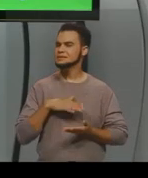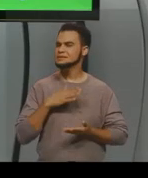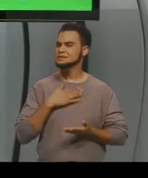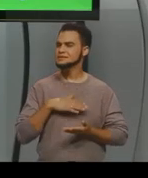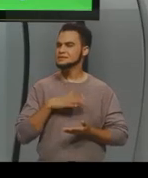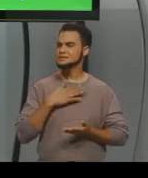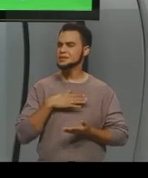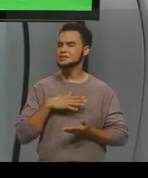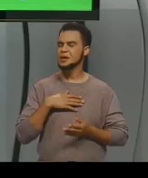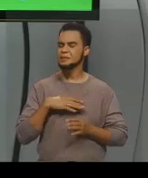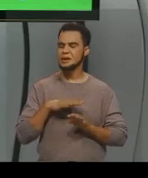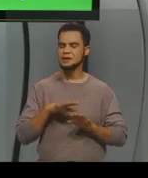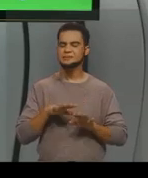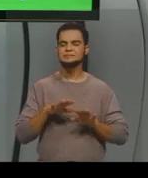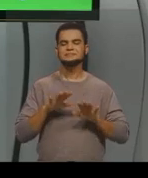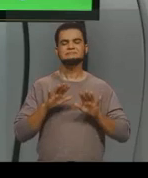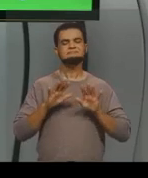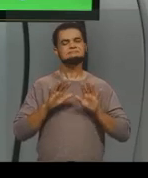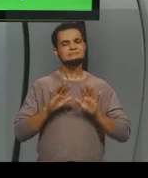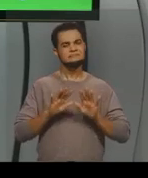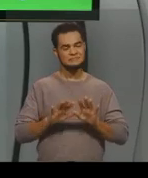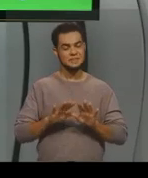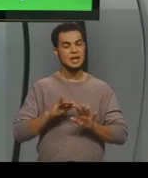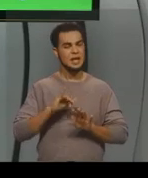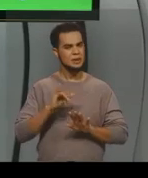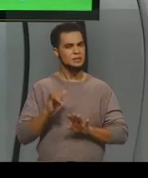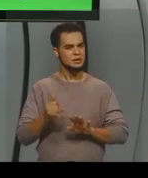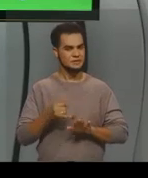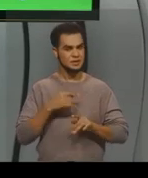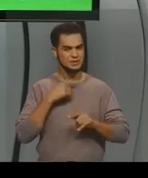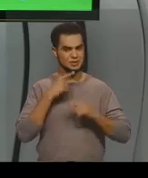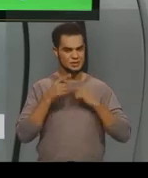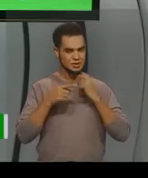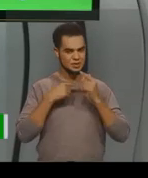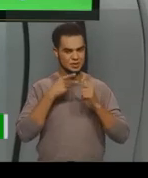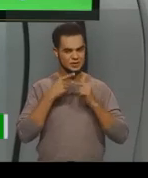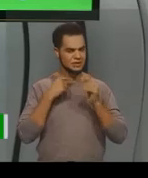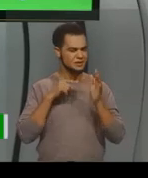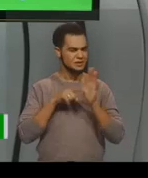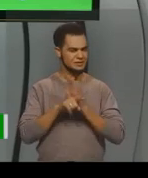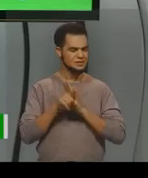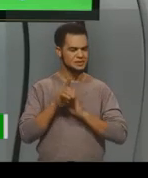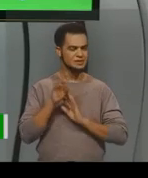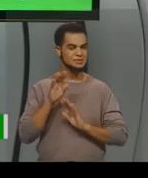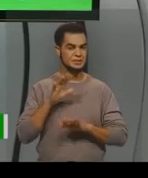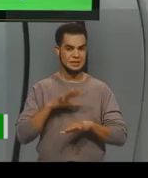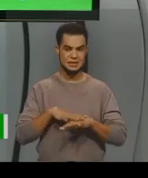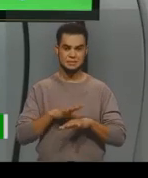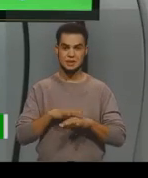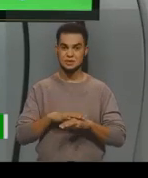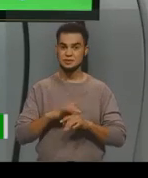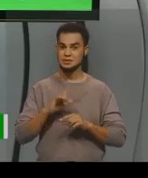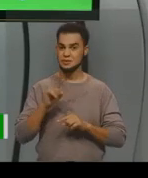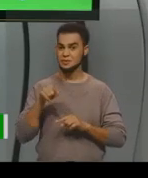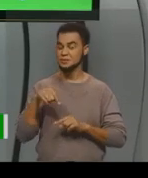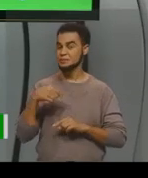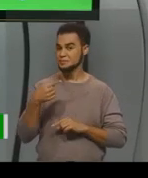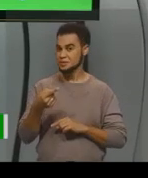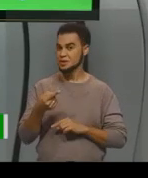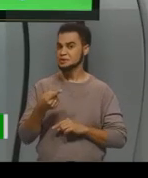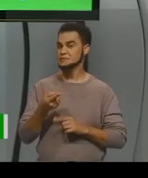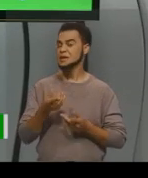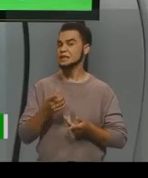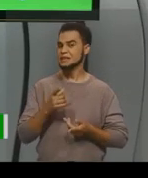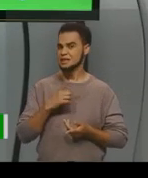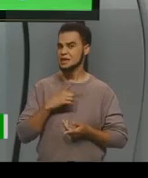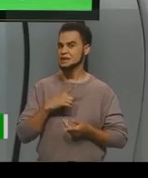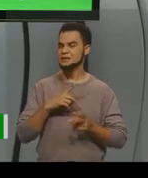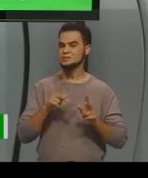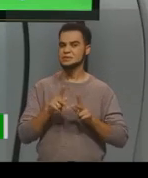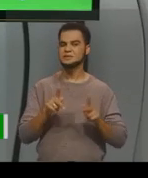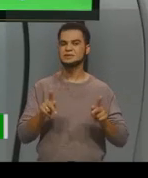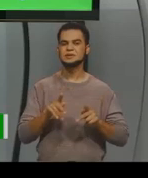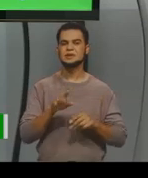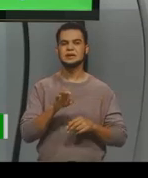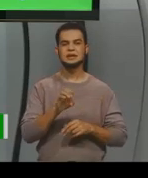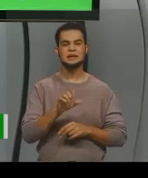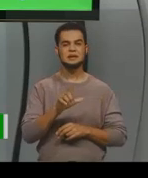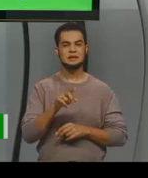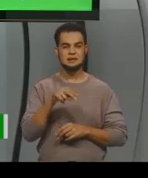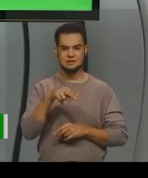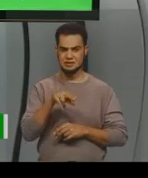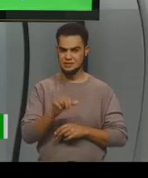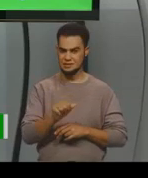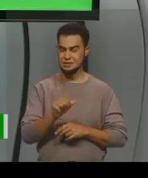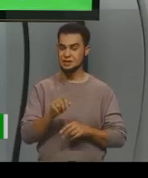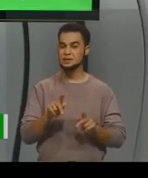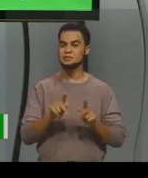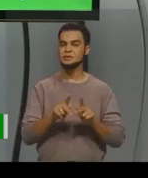aquele fôlego. Aproveite e participe do Tira Dúvidas de Matemática, que no próximo bloco contará com a participação da professora Eliana Demarques